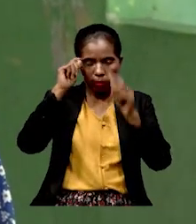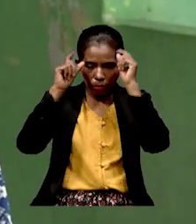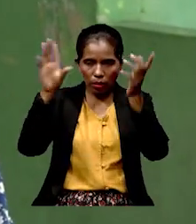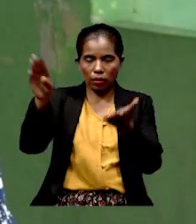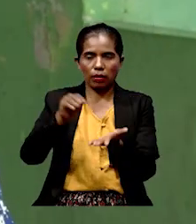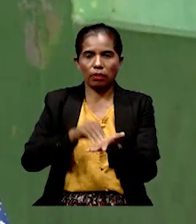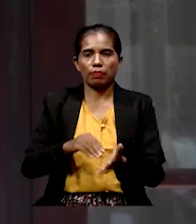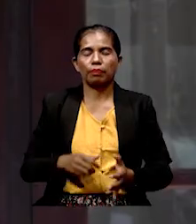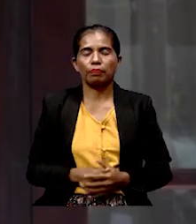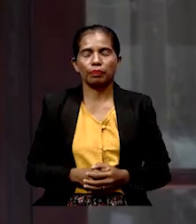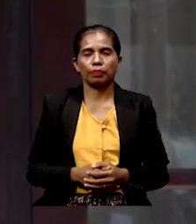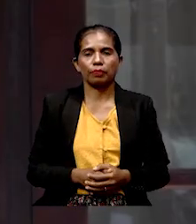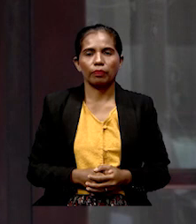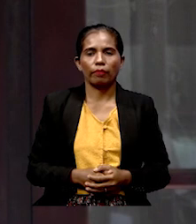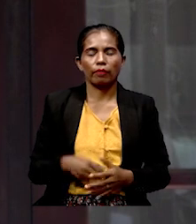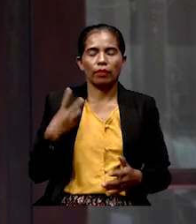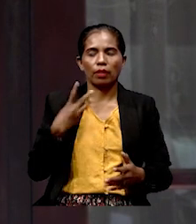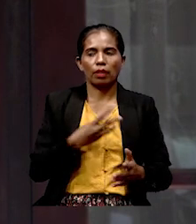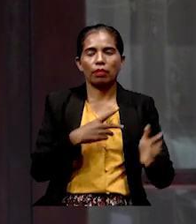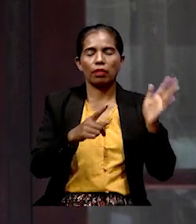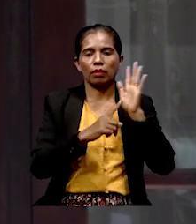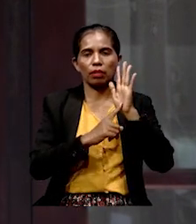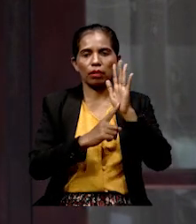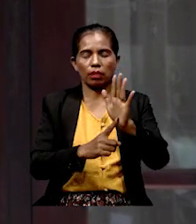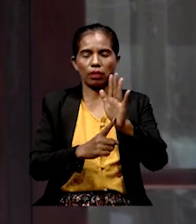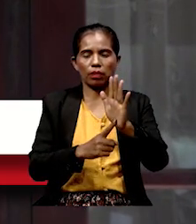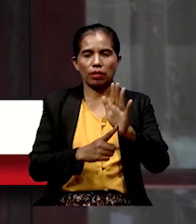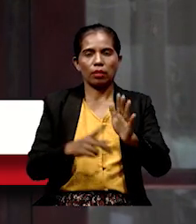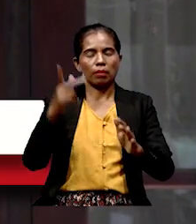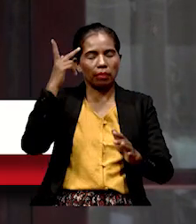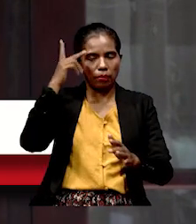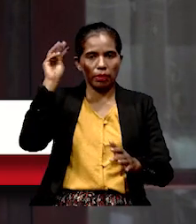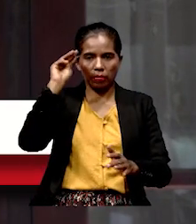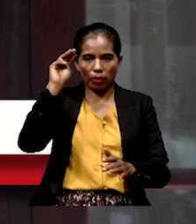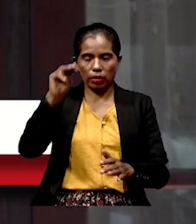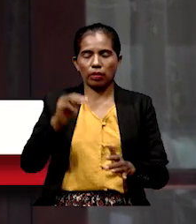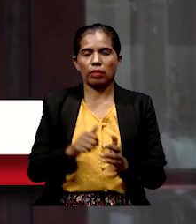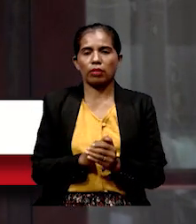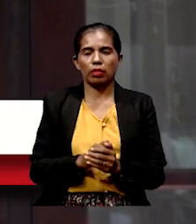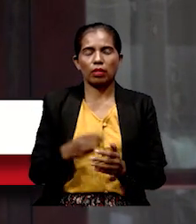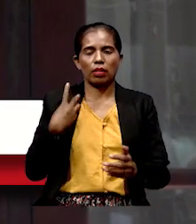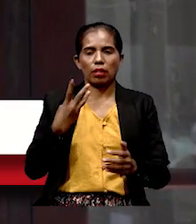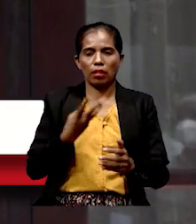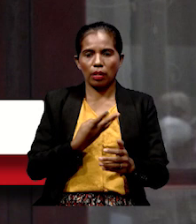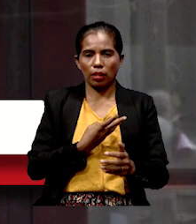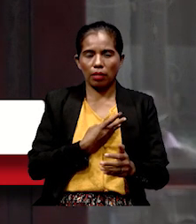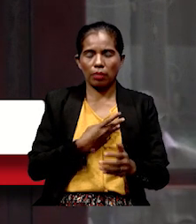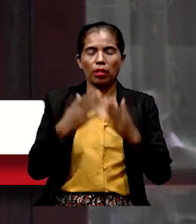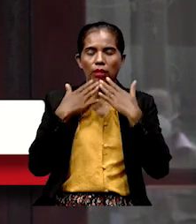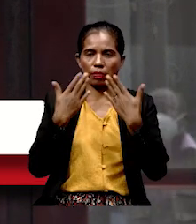Nós viemos apresentar a Sua Excelência, o Sr. Primeiro-Ministro, os nossos